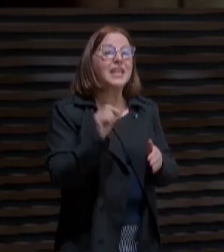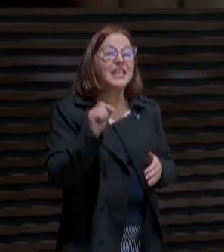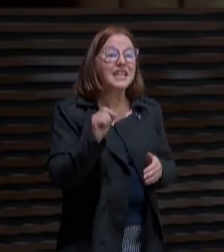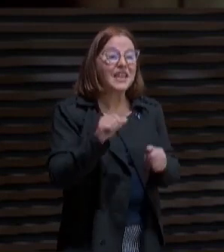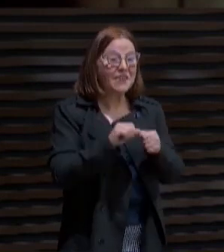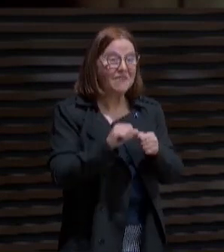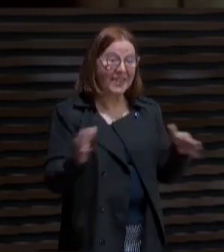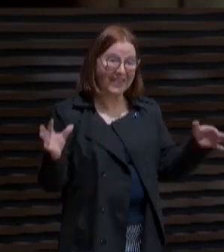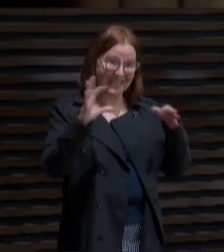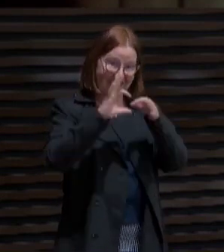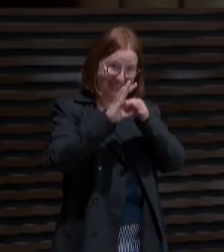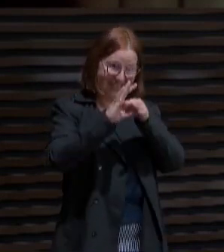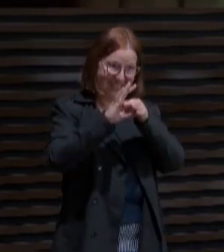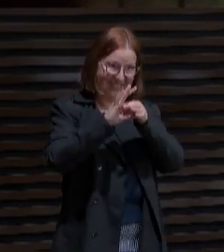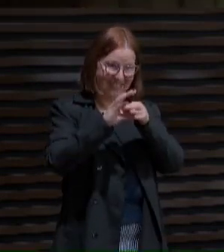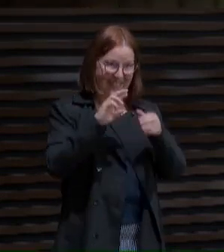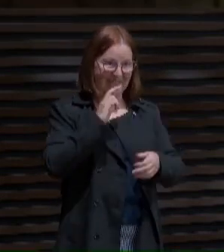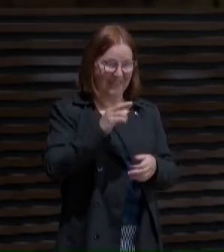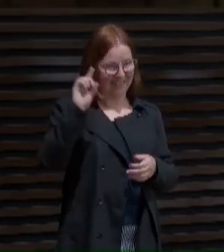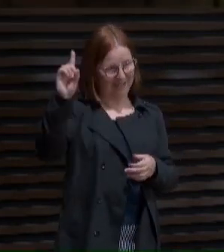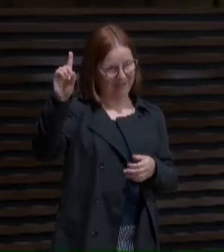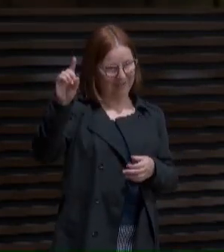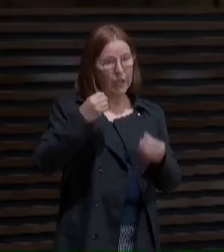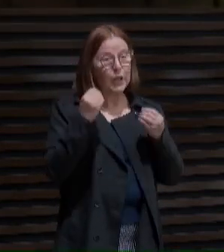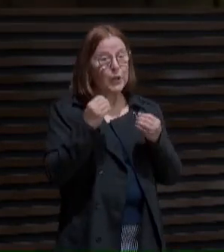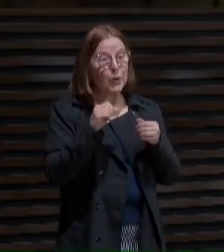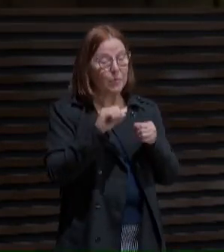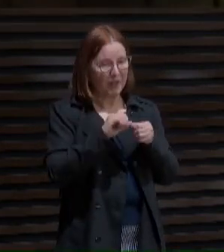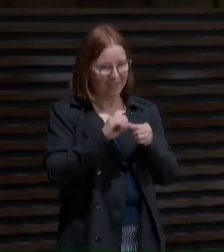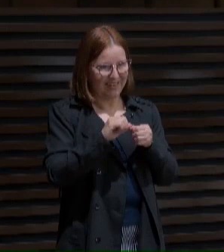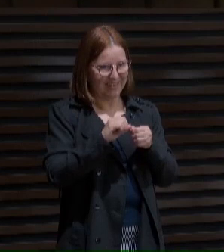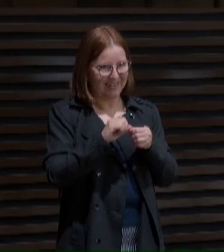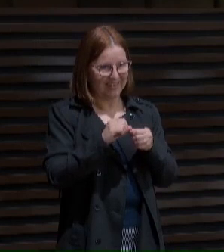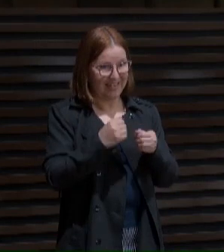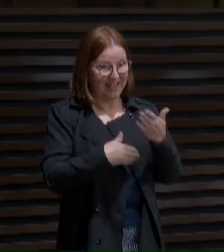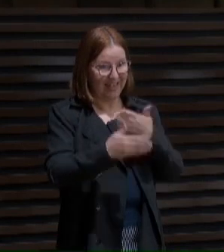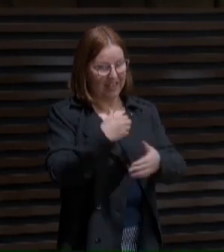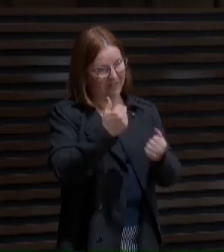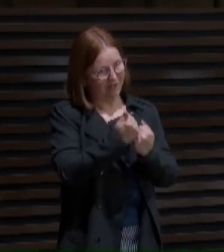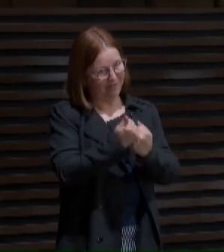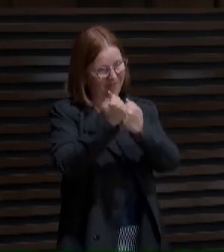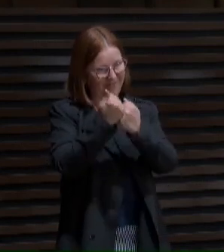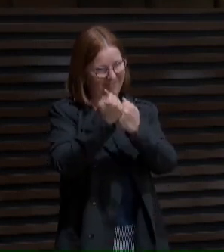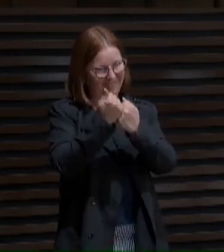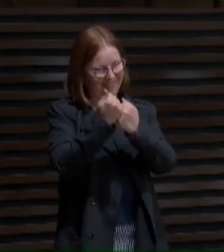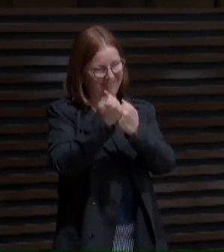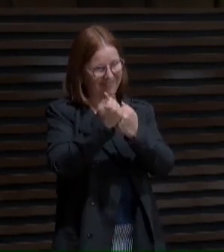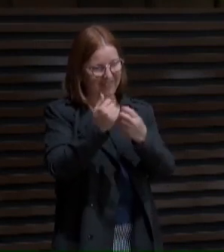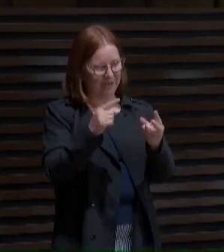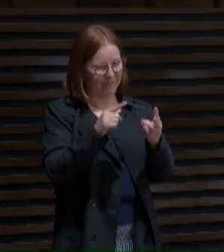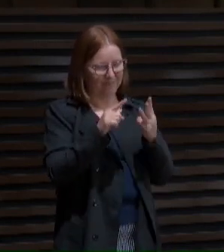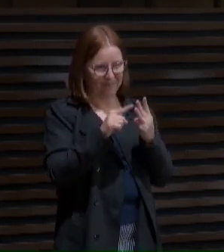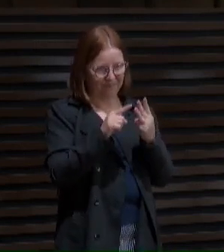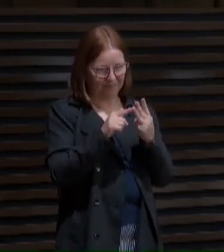é Deus. Como é feita a reconciliação? Por meio de um substituto. A